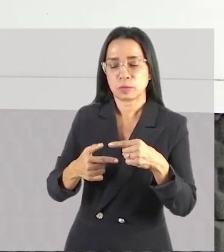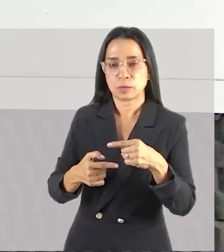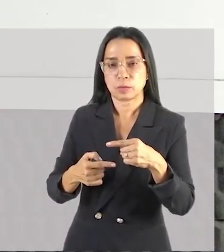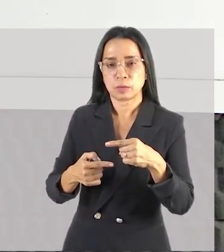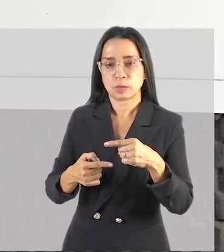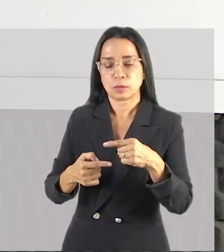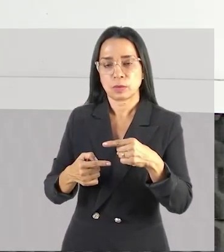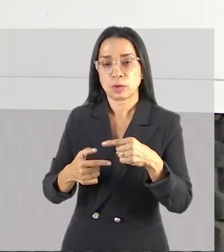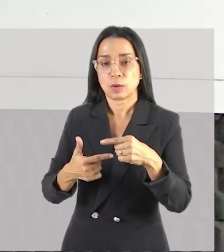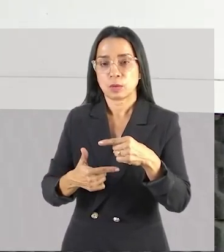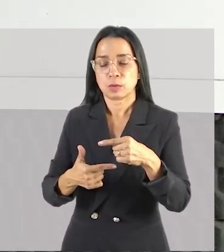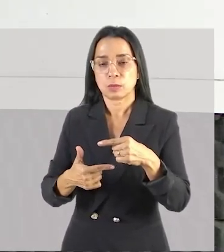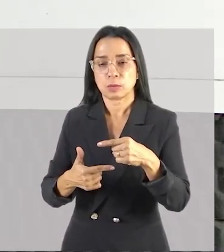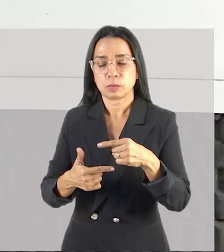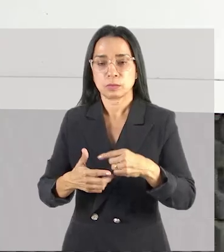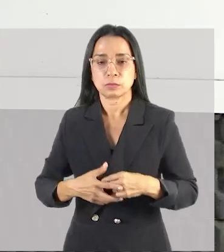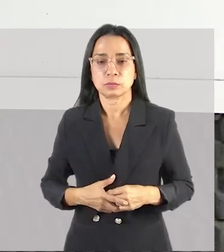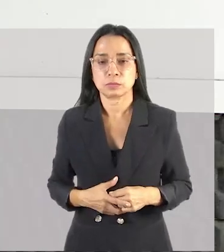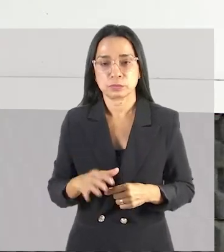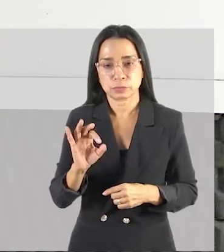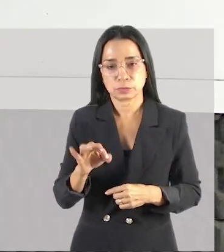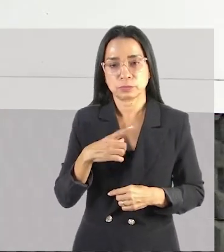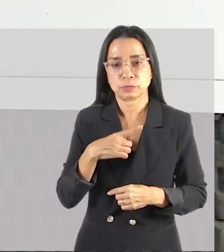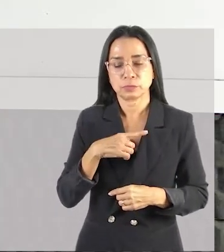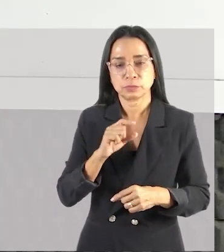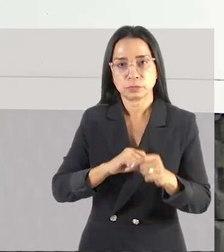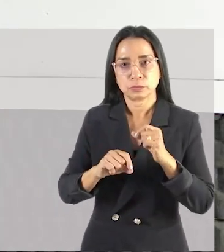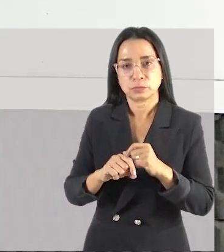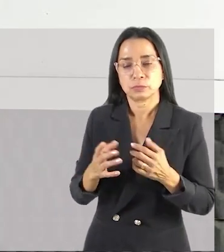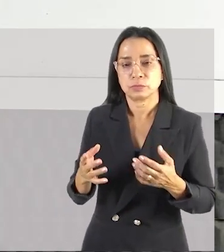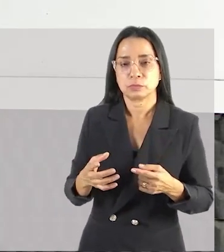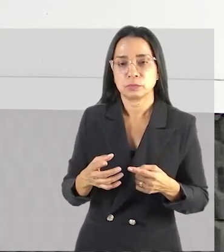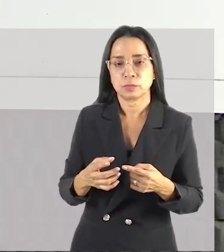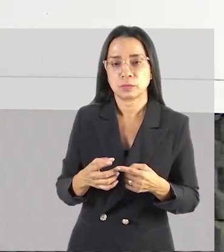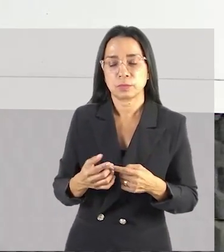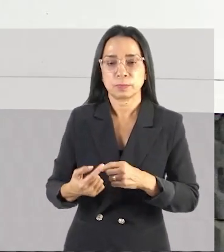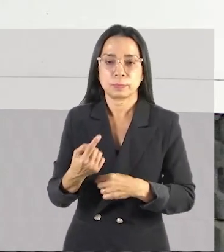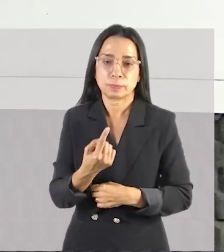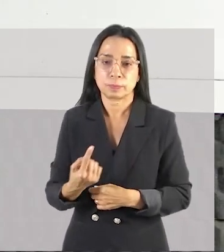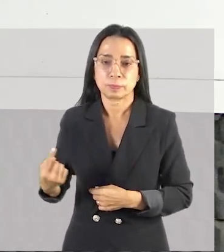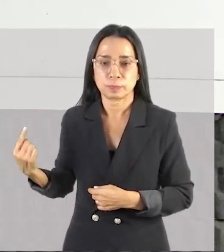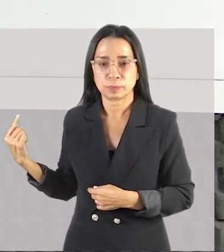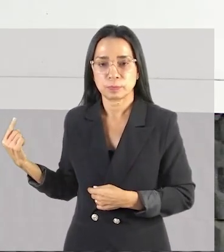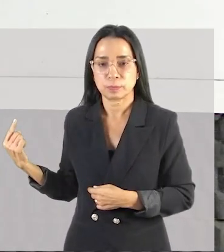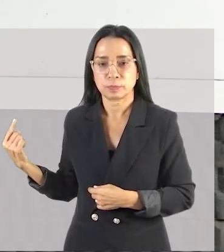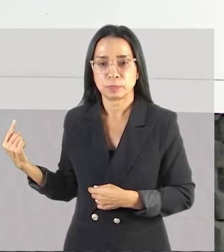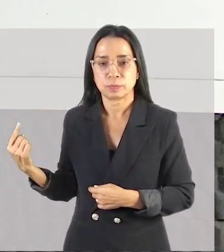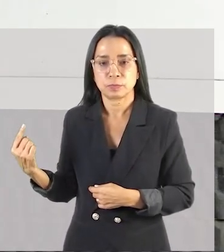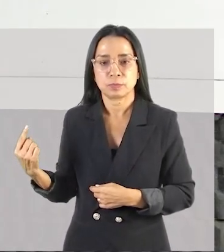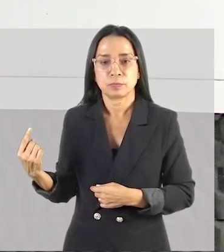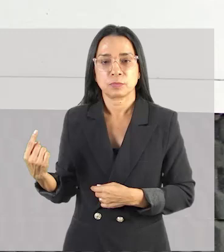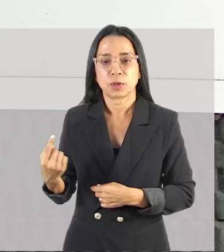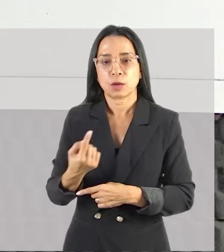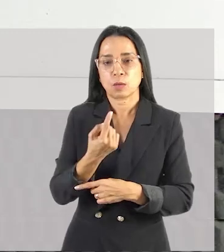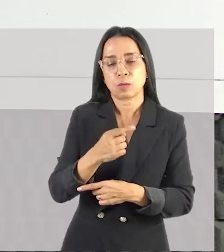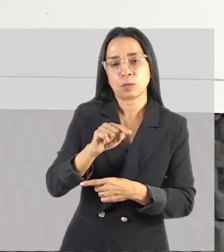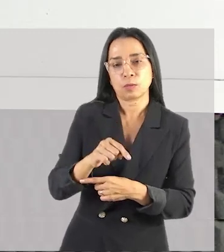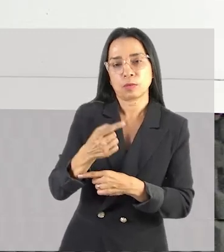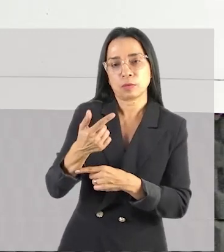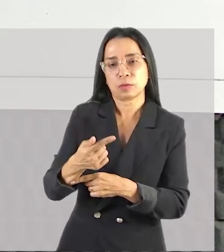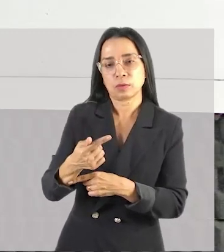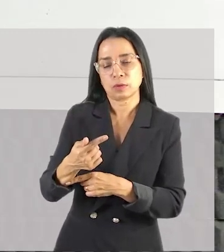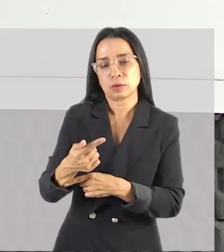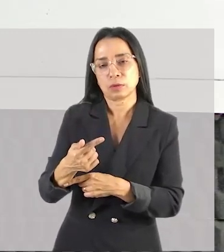2. Certo? E aí você tem, fazendo meio pelos extremos, você vai encontrar 1,7